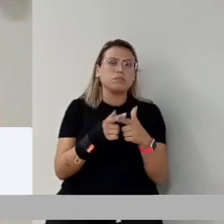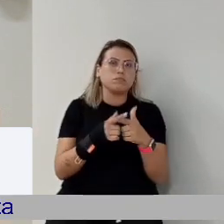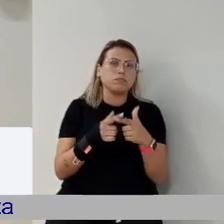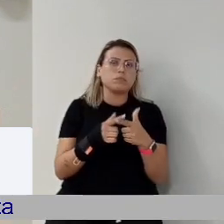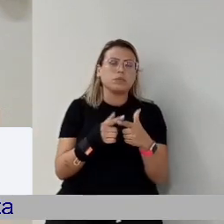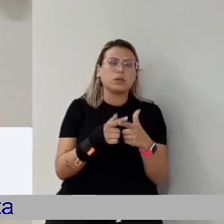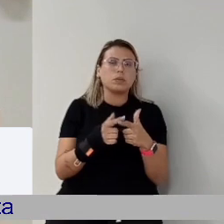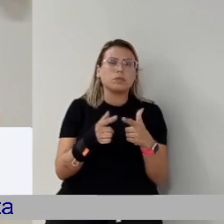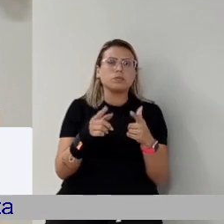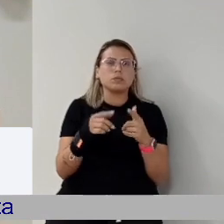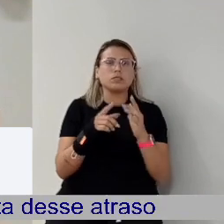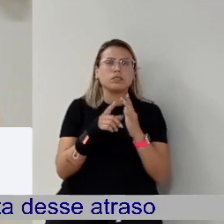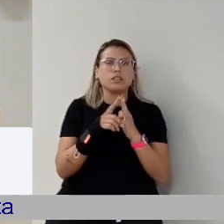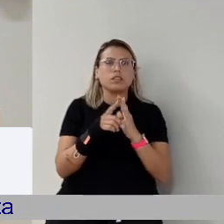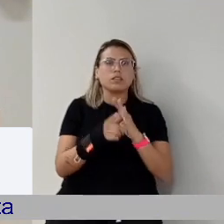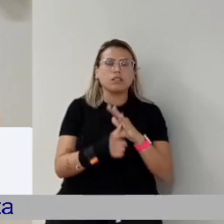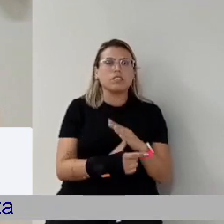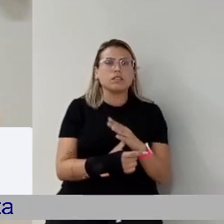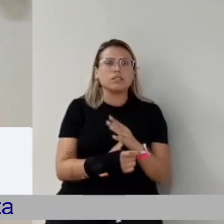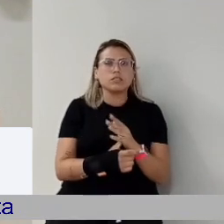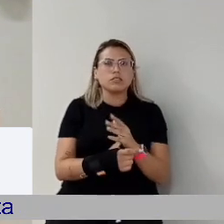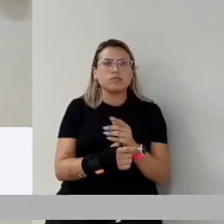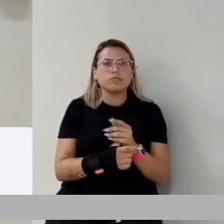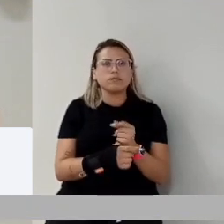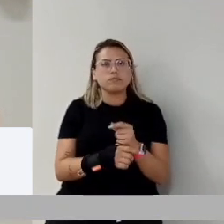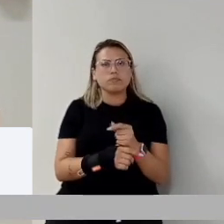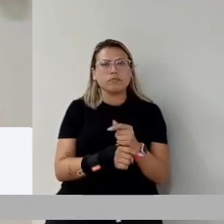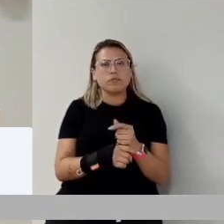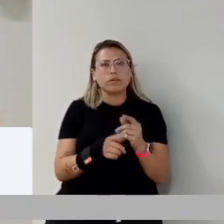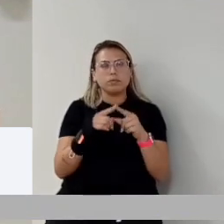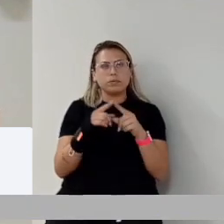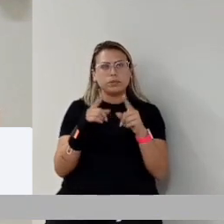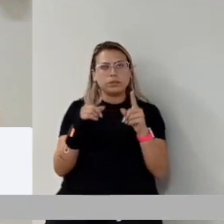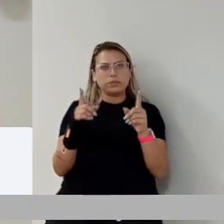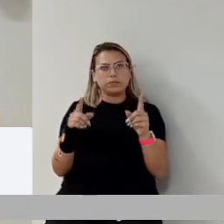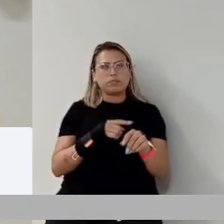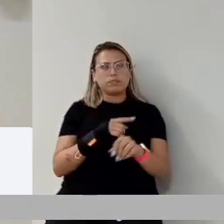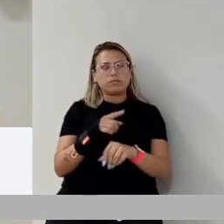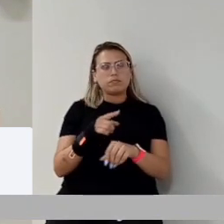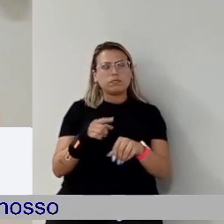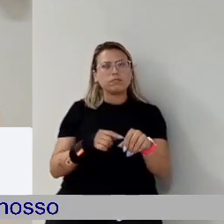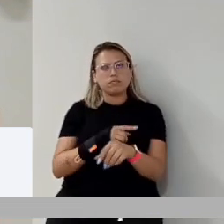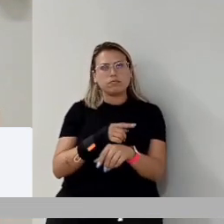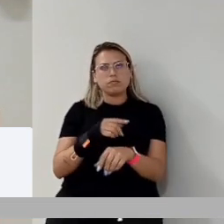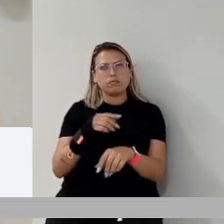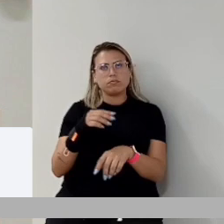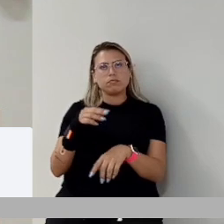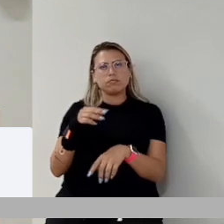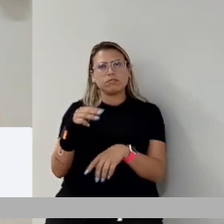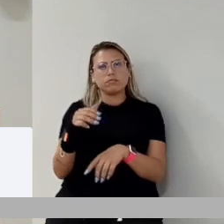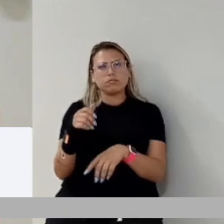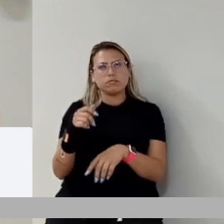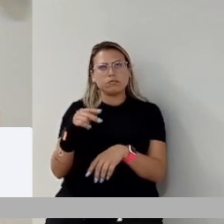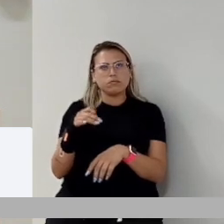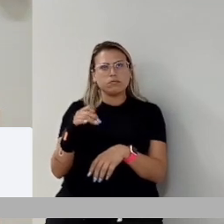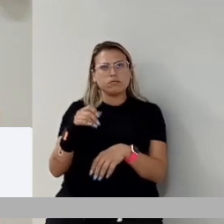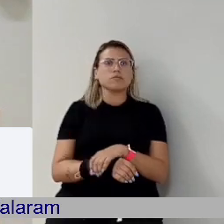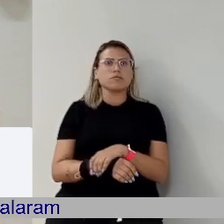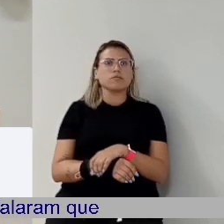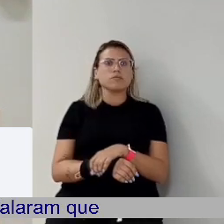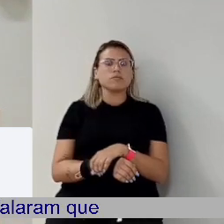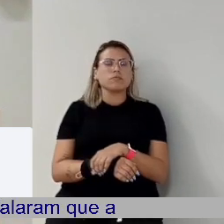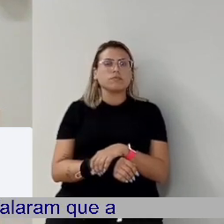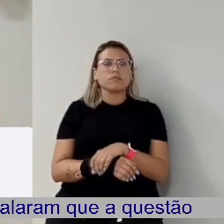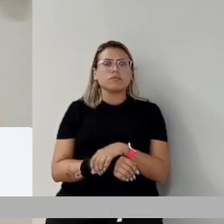desse desse atraso na no programa Hora máquina do nosso município de leira do Norte até se falaram que a a